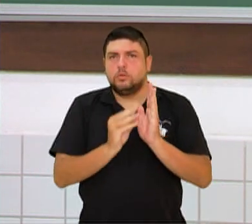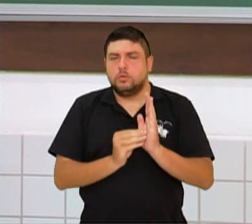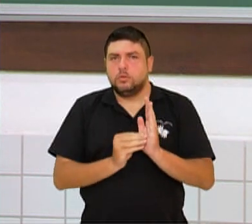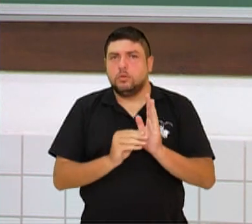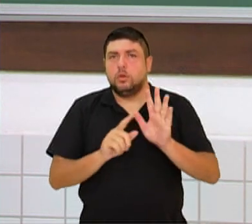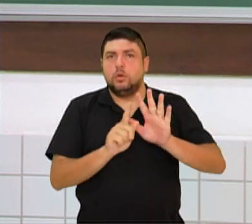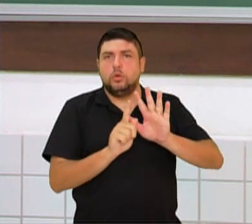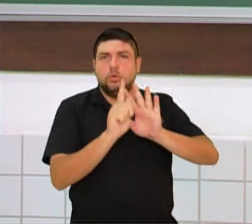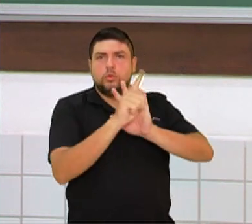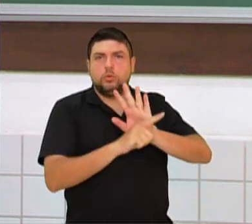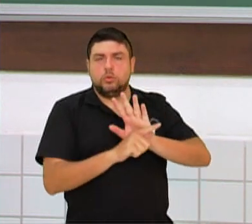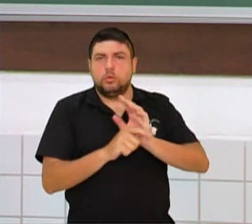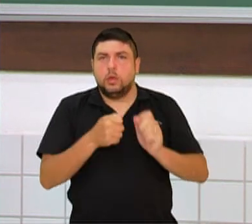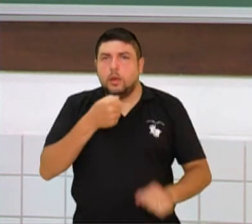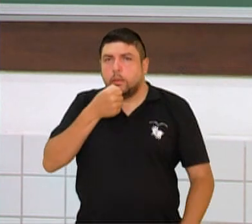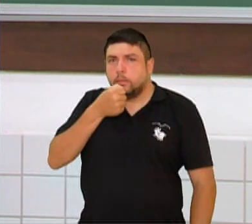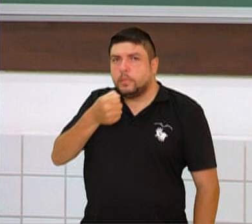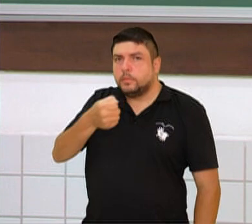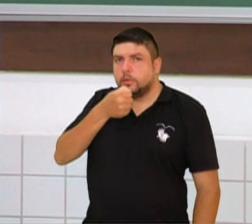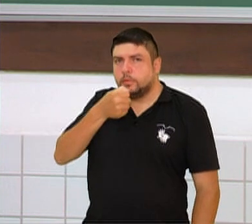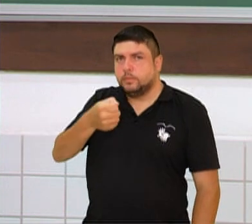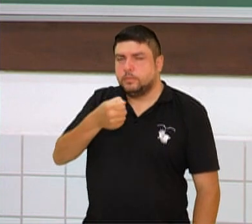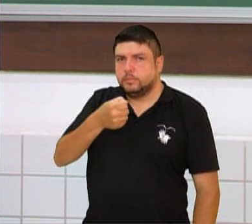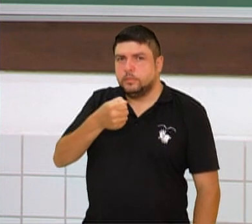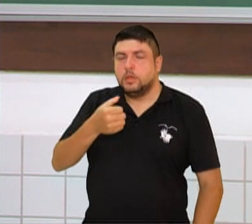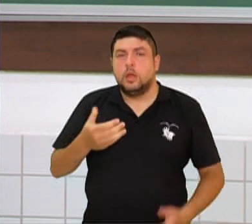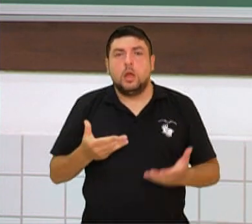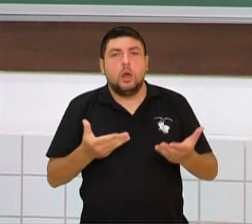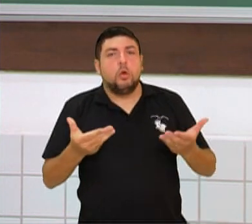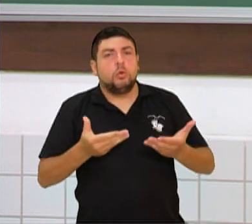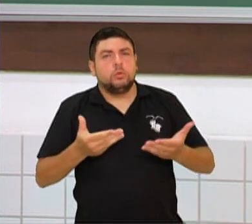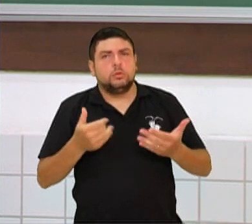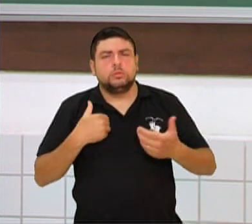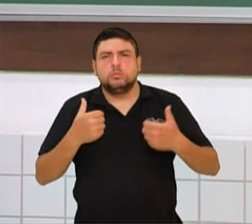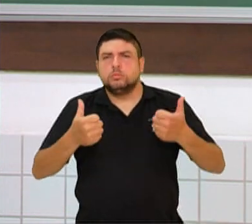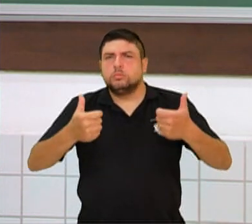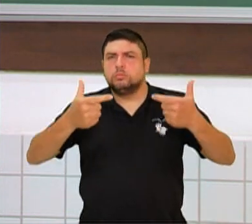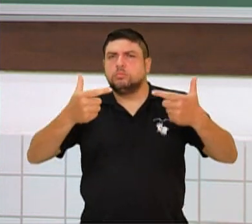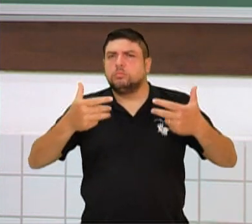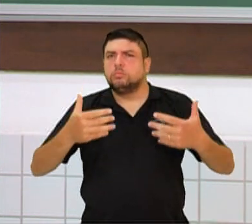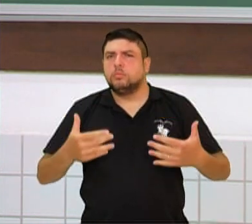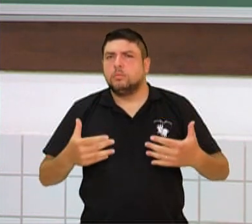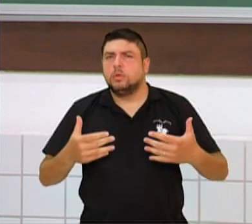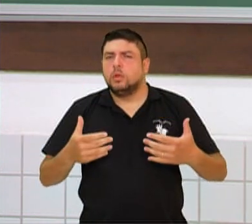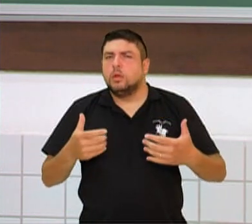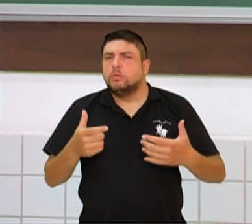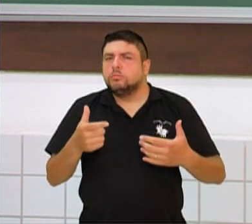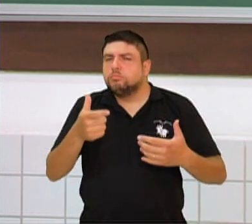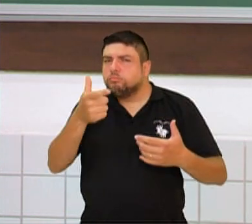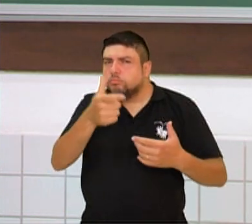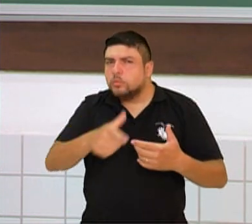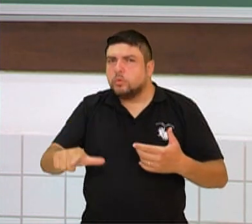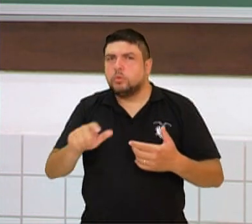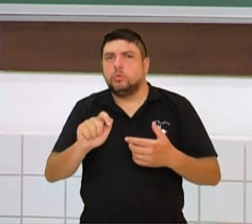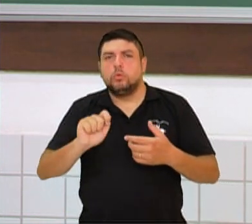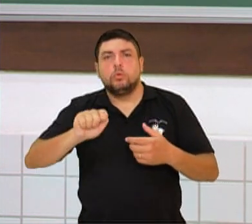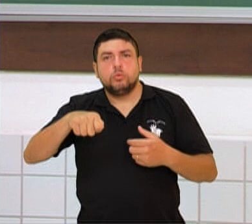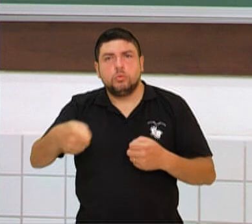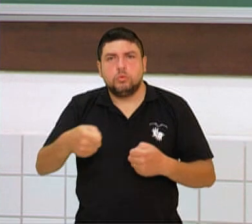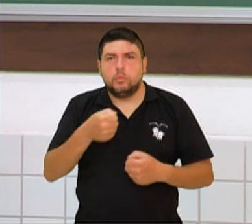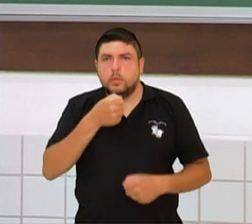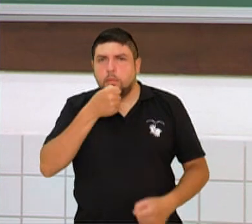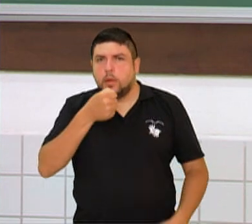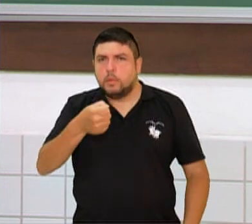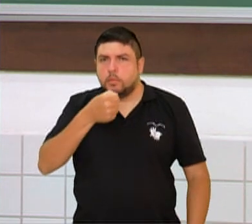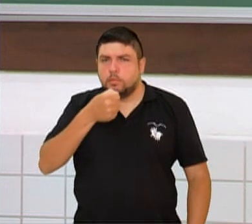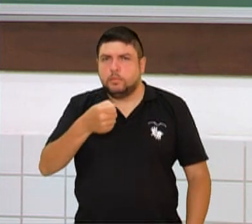textual entrevista, né? Vamos verificar mais aí um pouquinho sobre a entrevista, sobre esse gênero